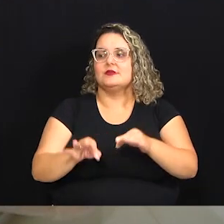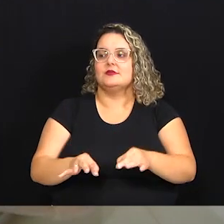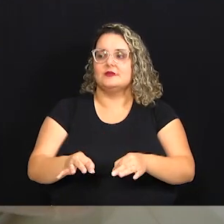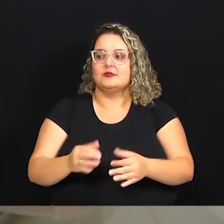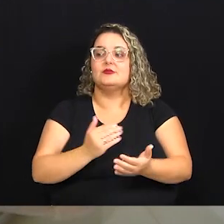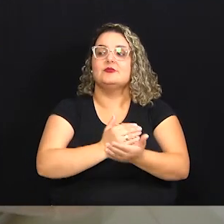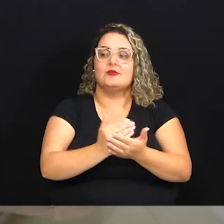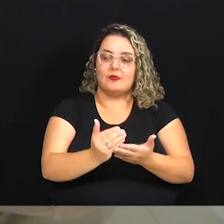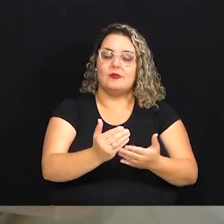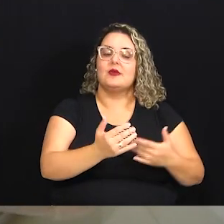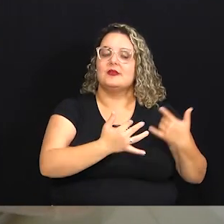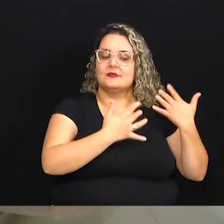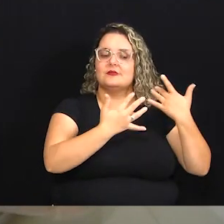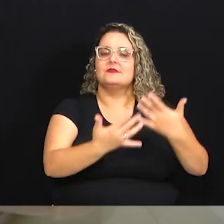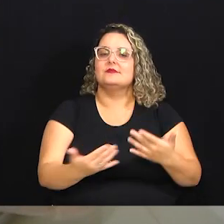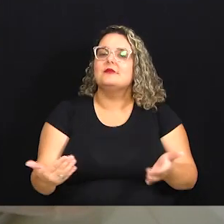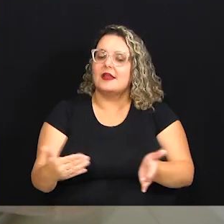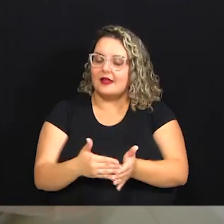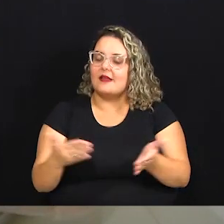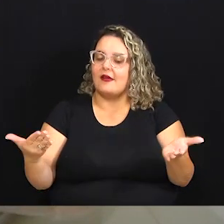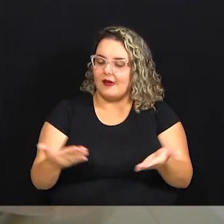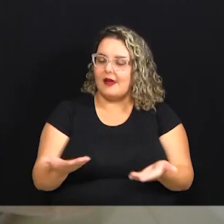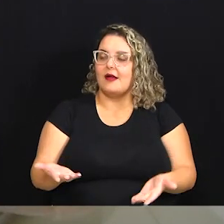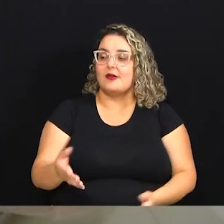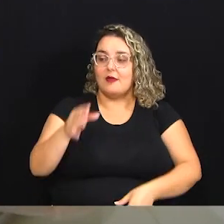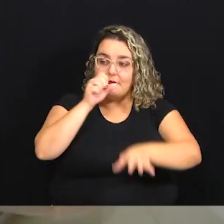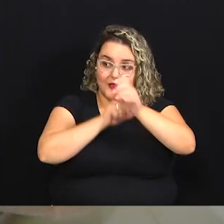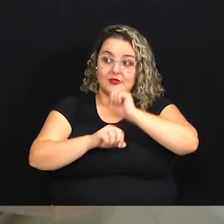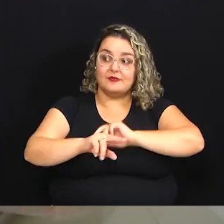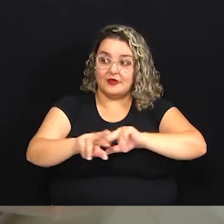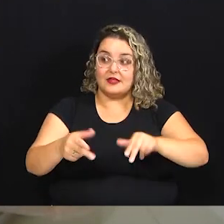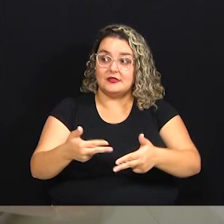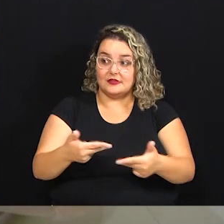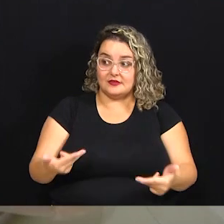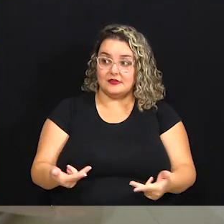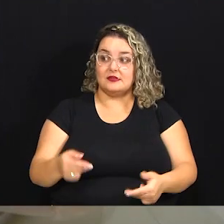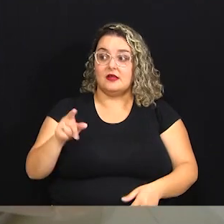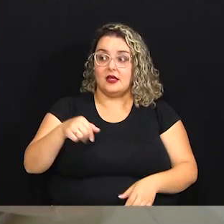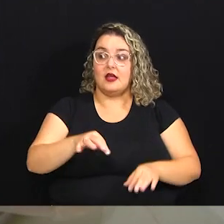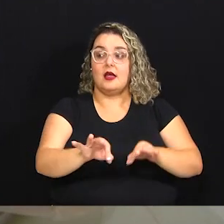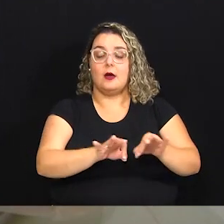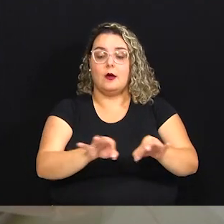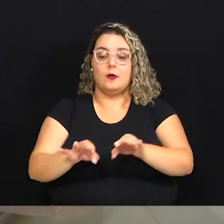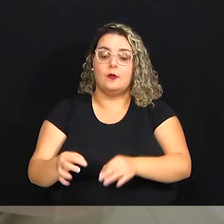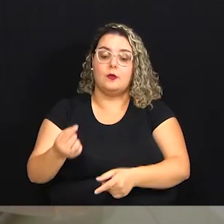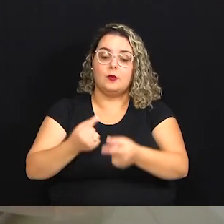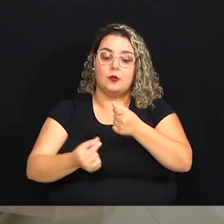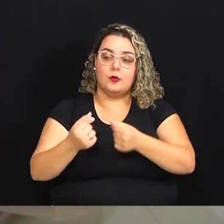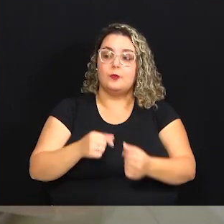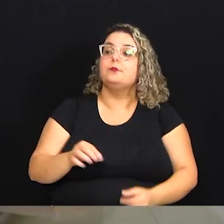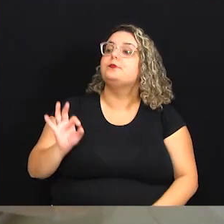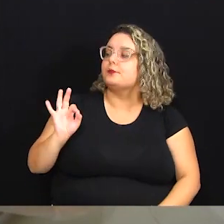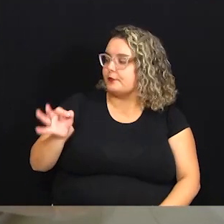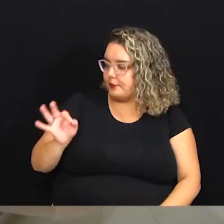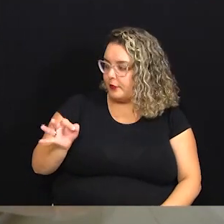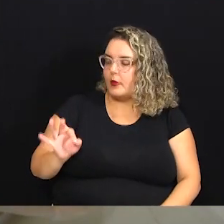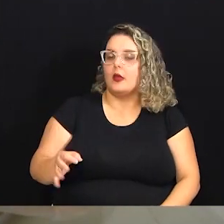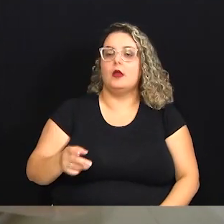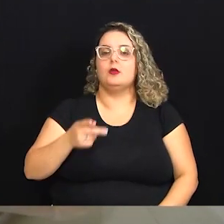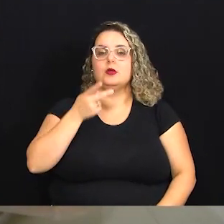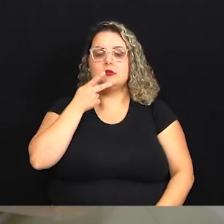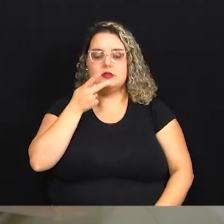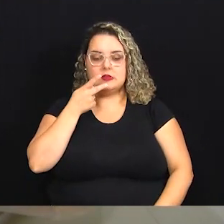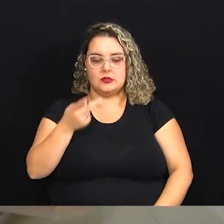ano para cá, que eu já aprendi muita coisa no Na Ponta do Lápis. E uma das coisas principais é a questão da organização financeira. A